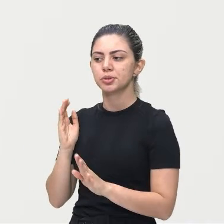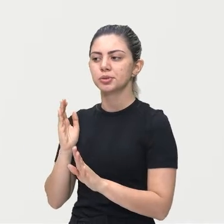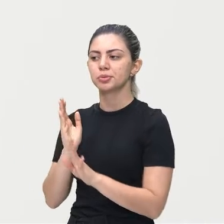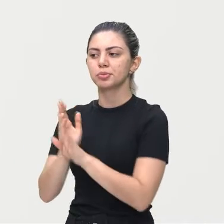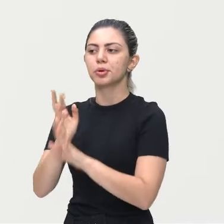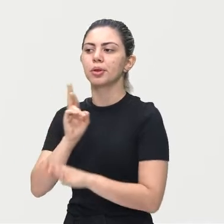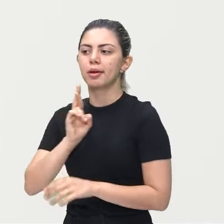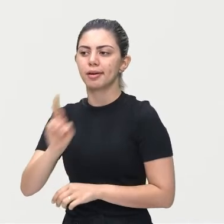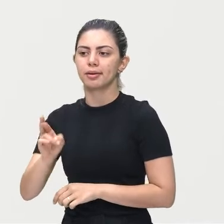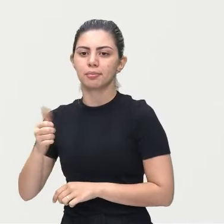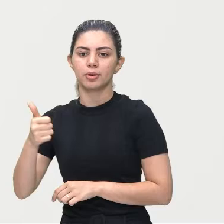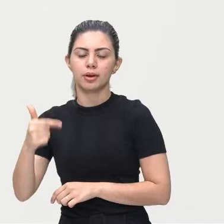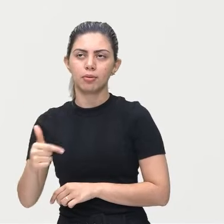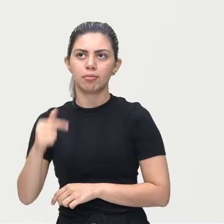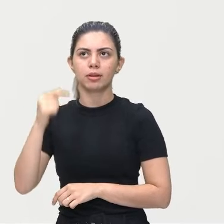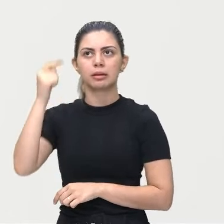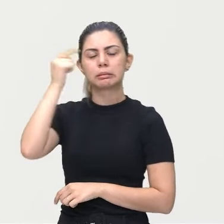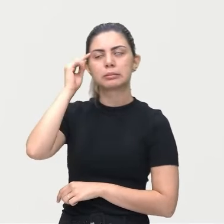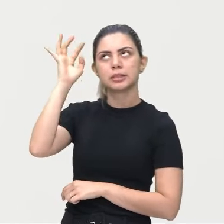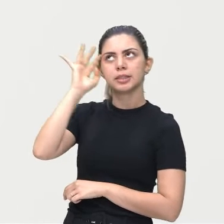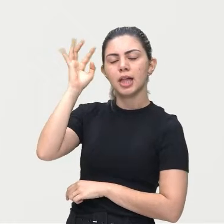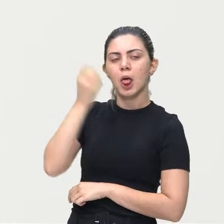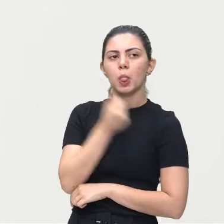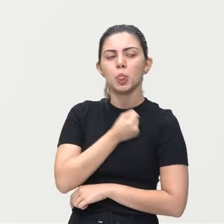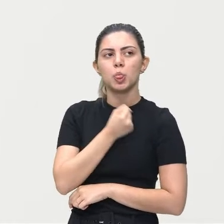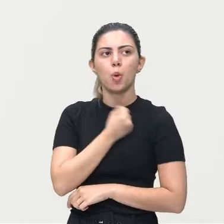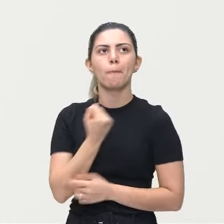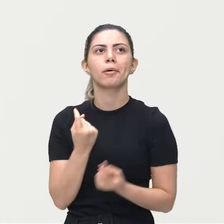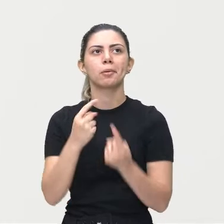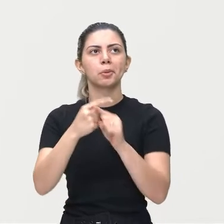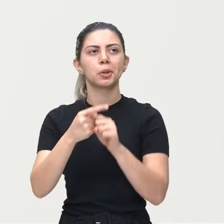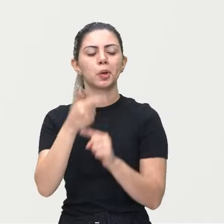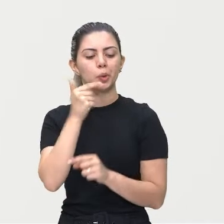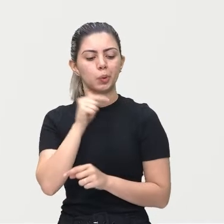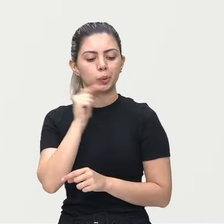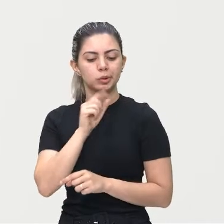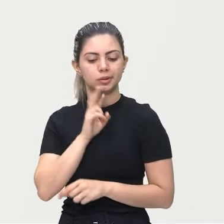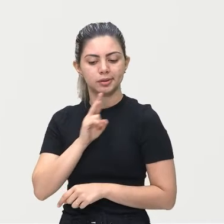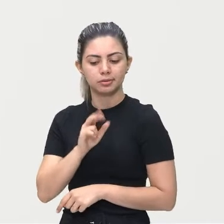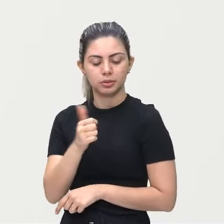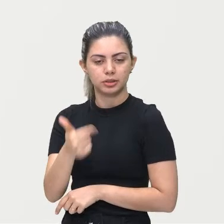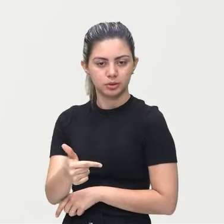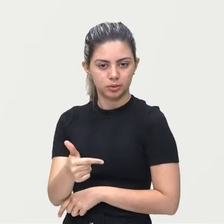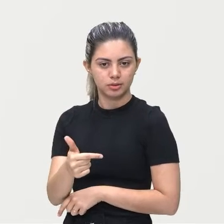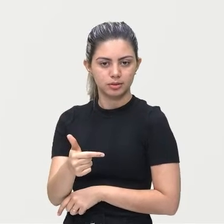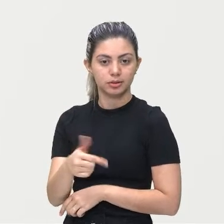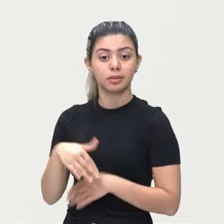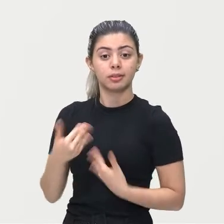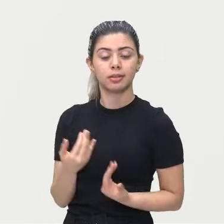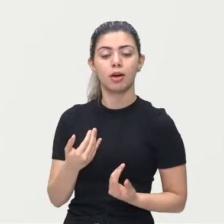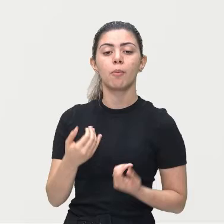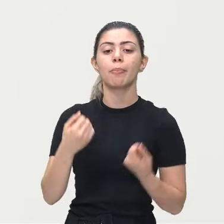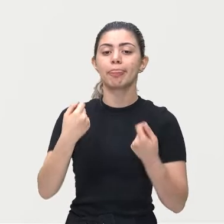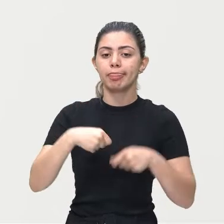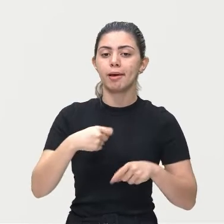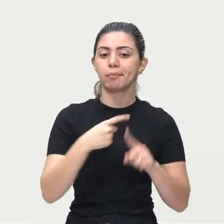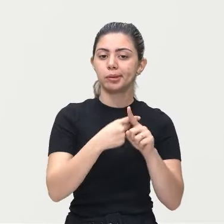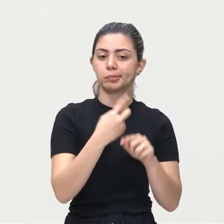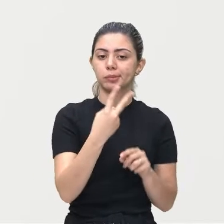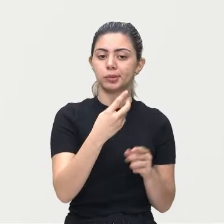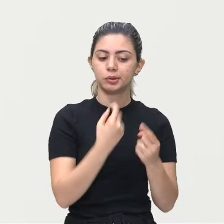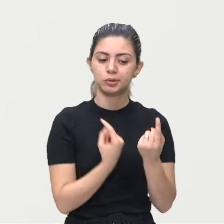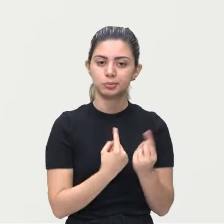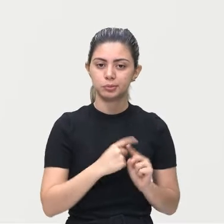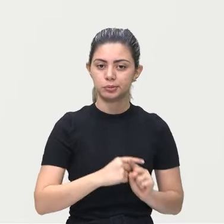número onde você possa transformar esse 6 em 12. Então aqui no caso, ó, multiplica por 2 e multiplica